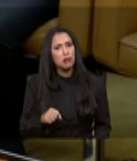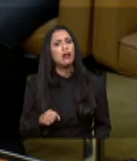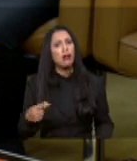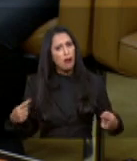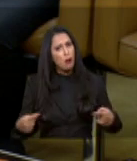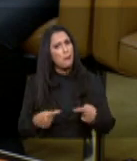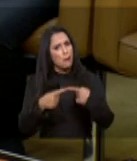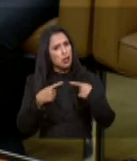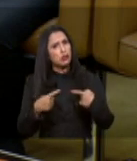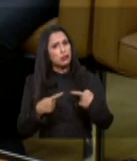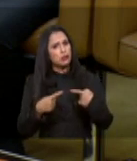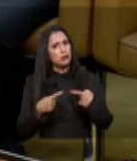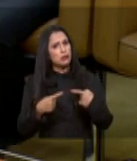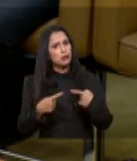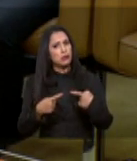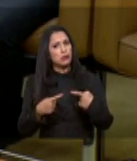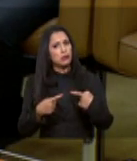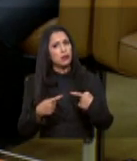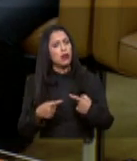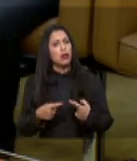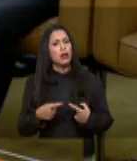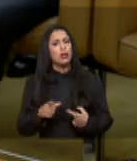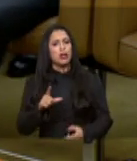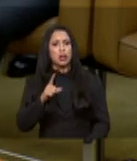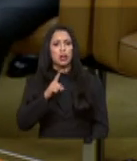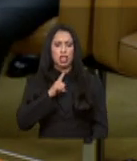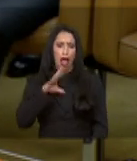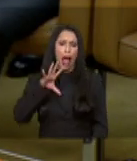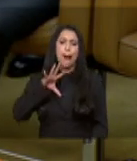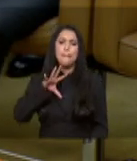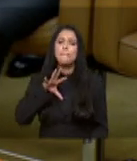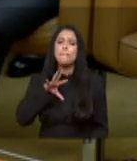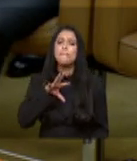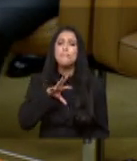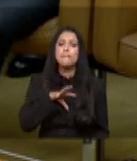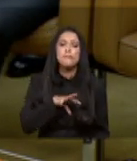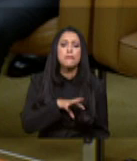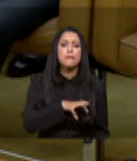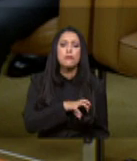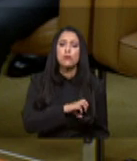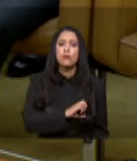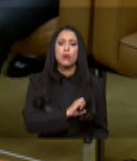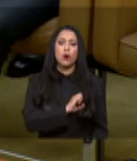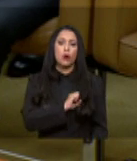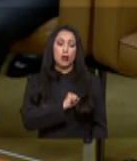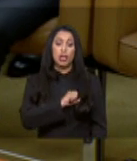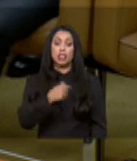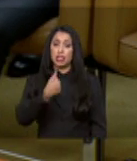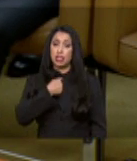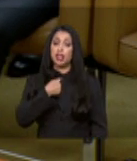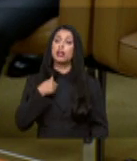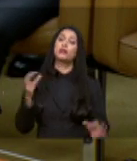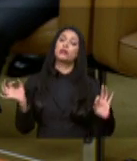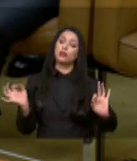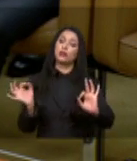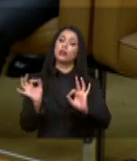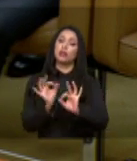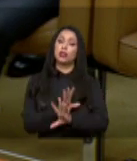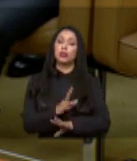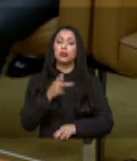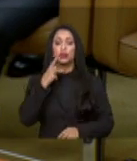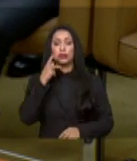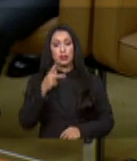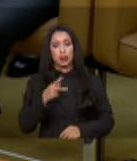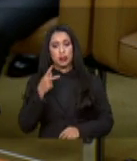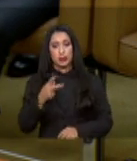Cabe, e muito. E é com muito amor que eu encerro a